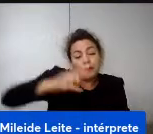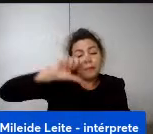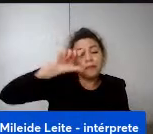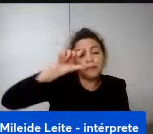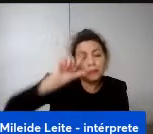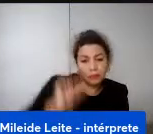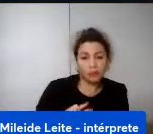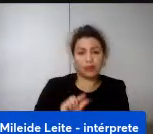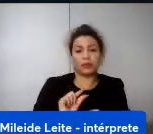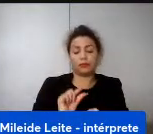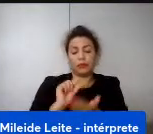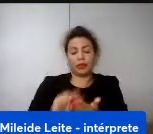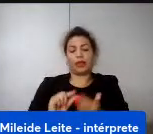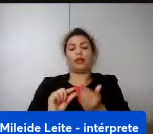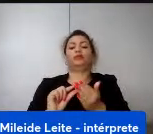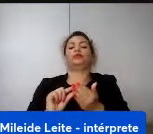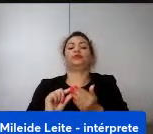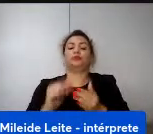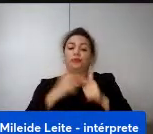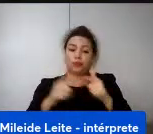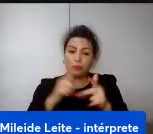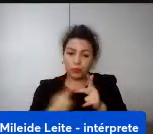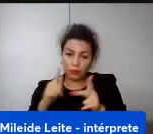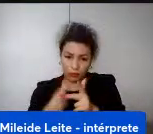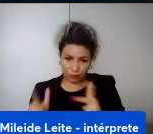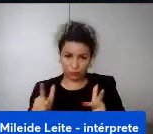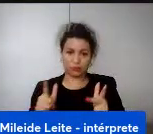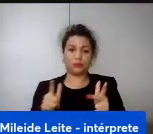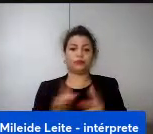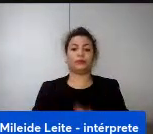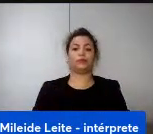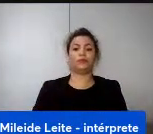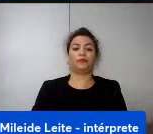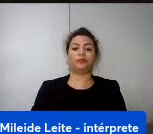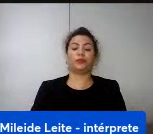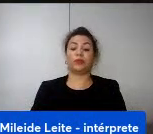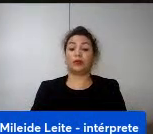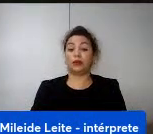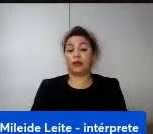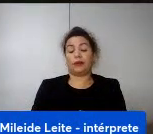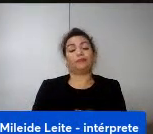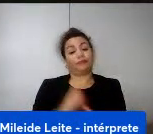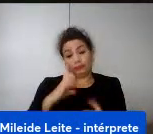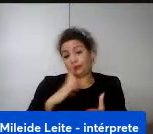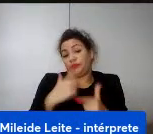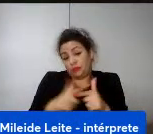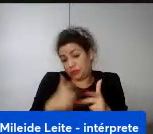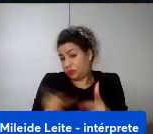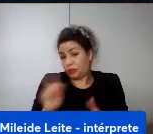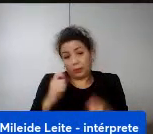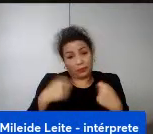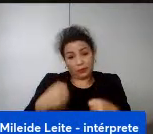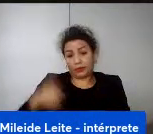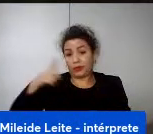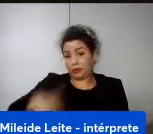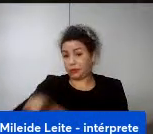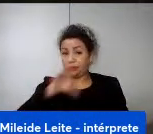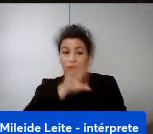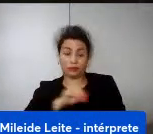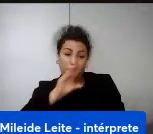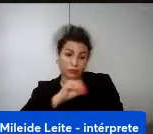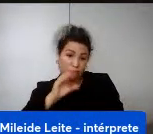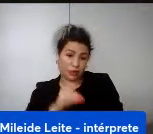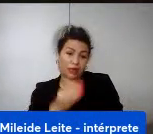menos isento de problemas do que ele já tem, né? E não preciso repetir as falas que me